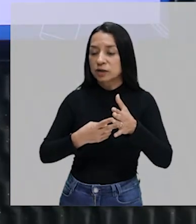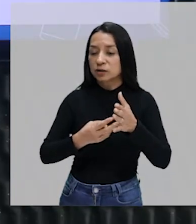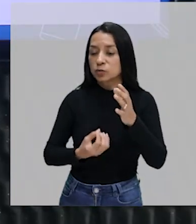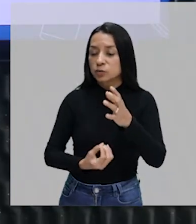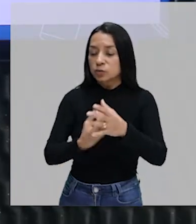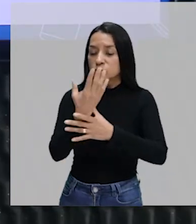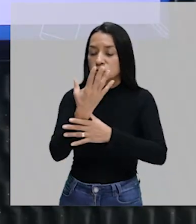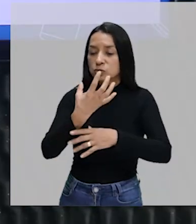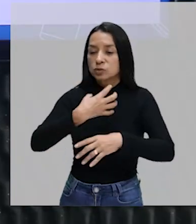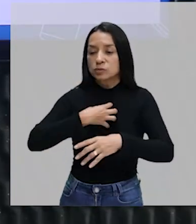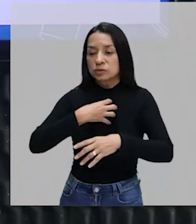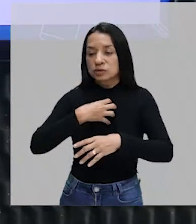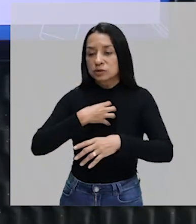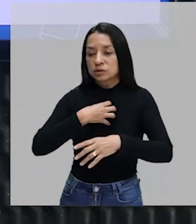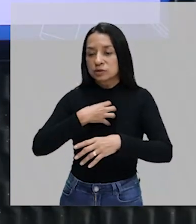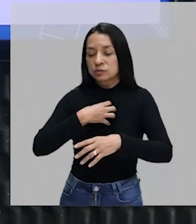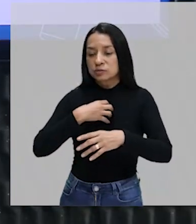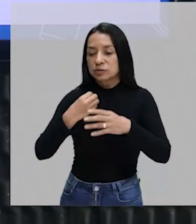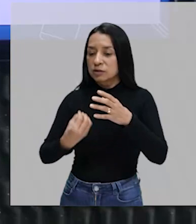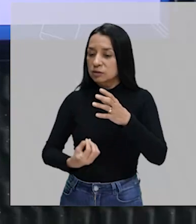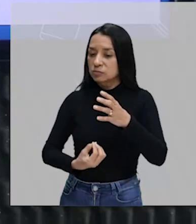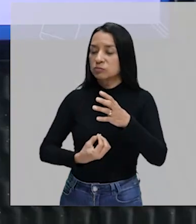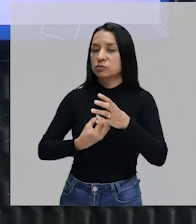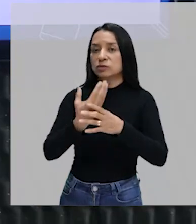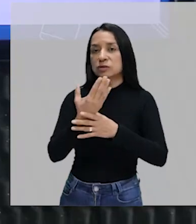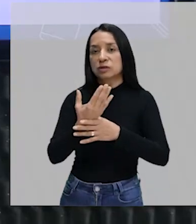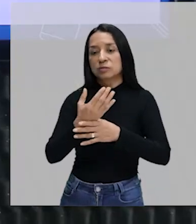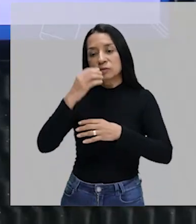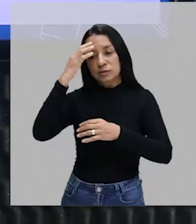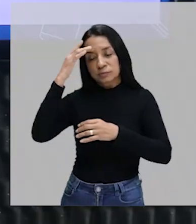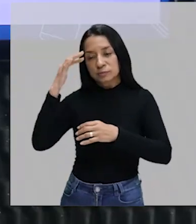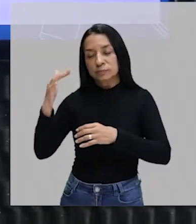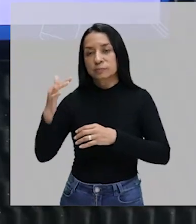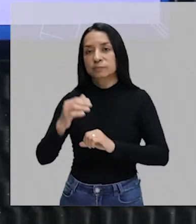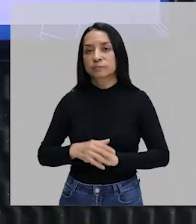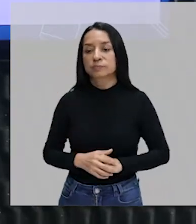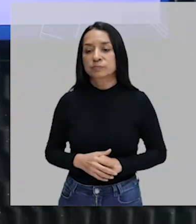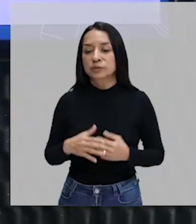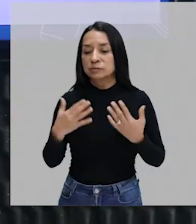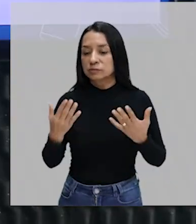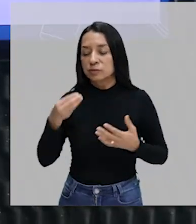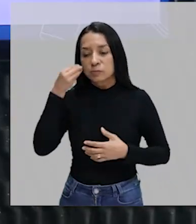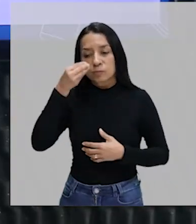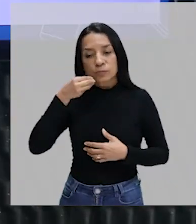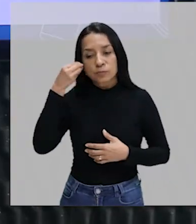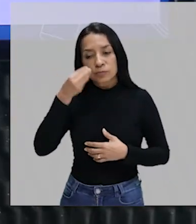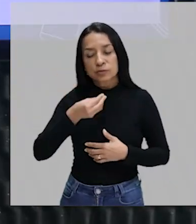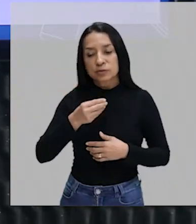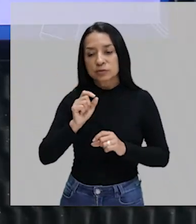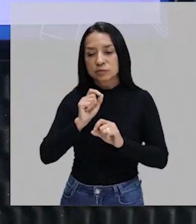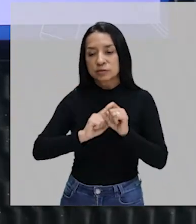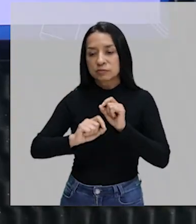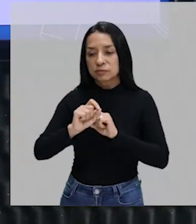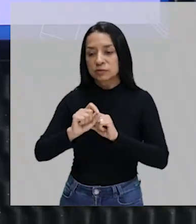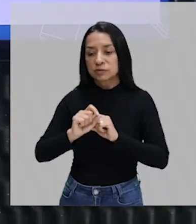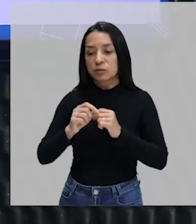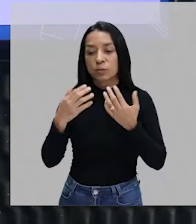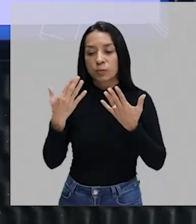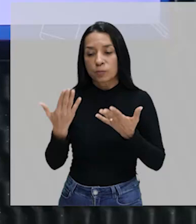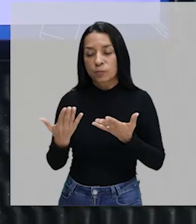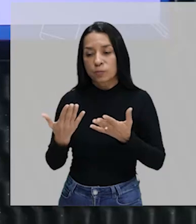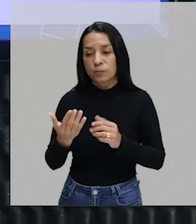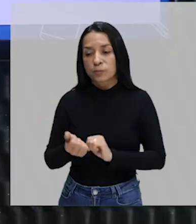essas impressões vão gerar as ideias, certo? Então, no empirismo, Hume defende o quê? Qual